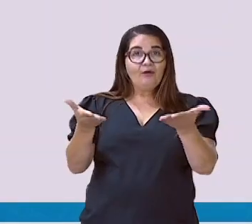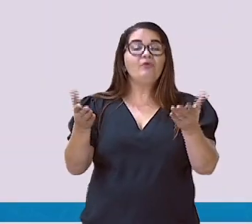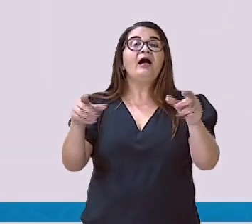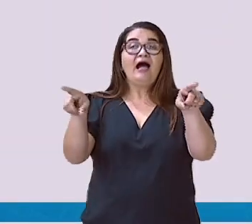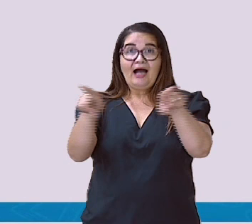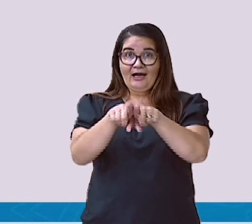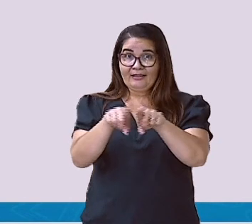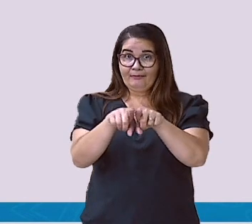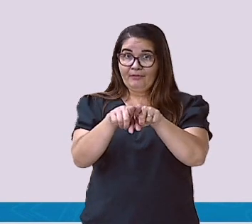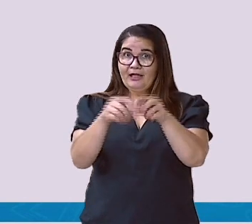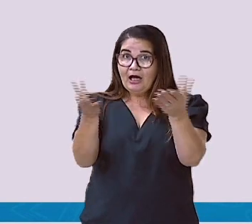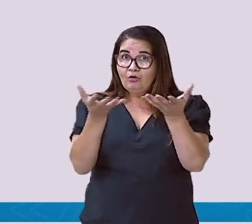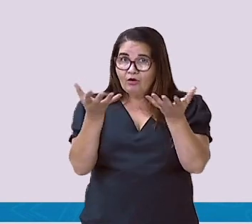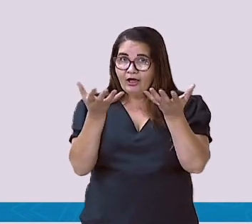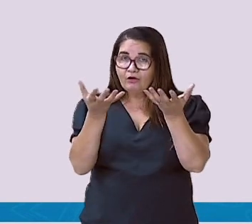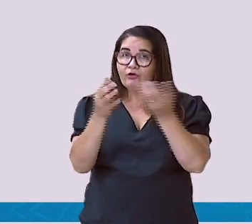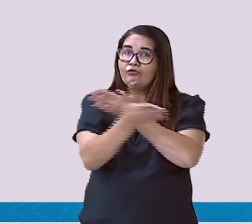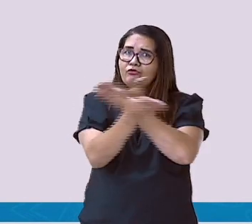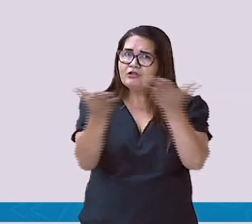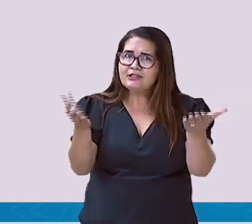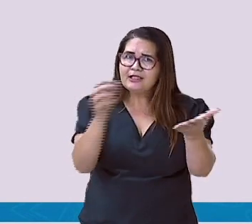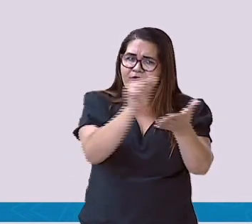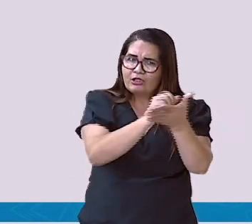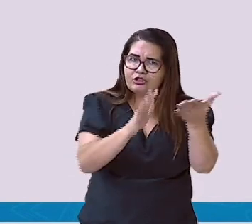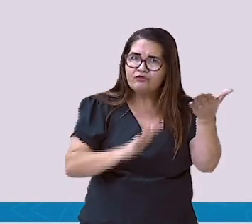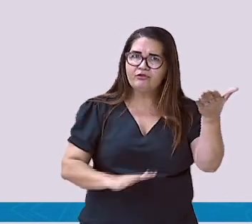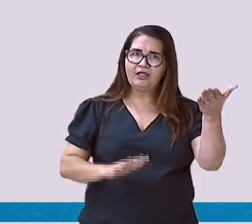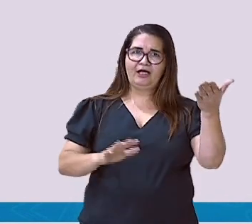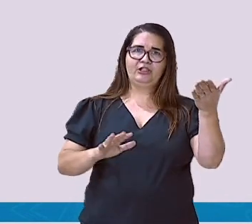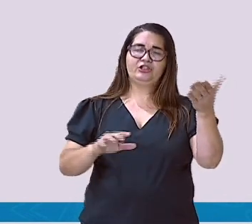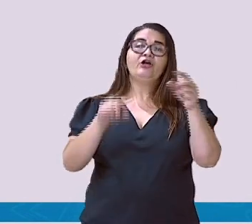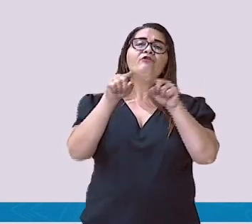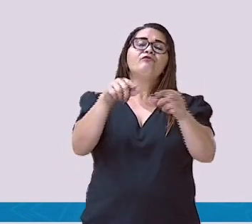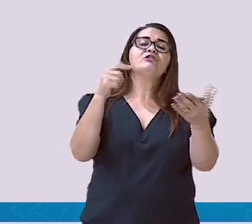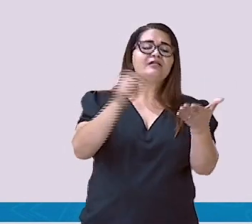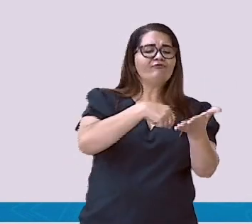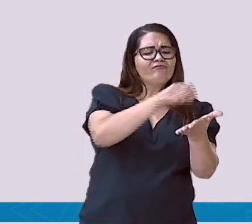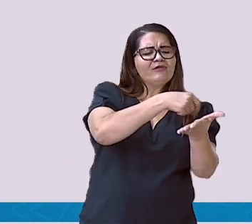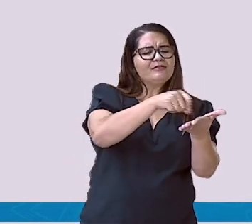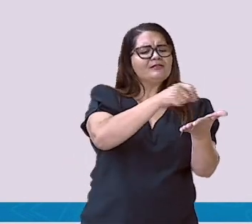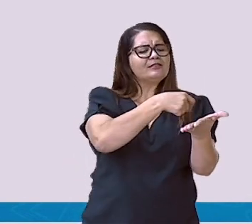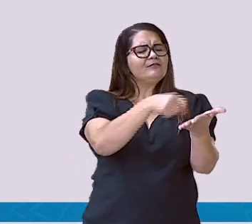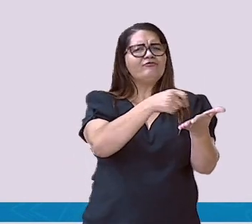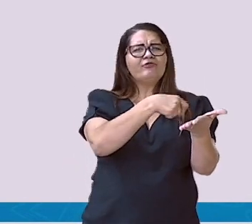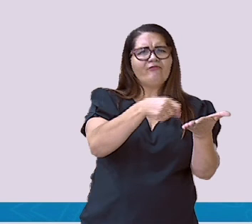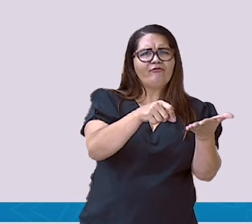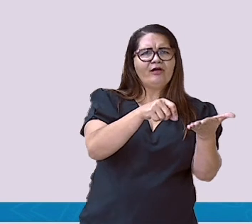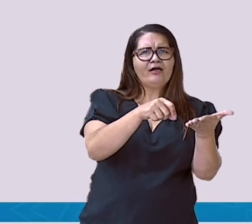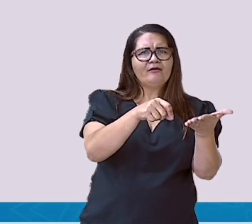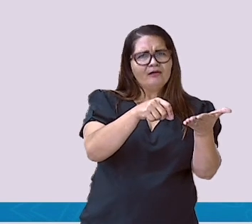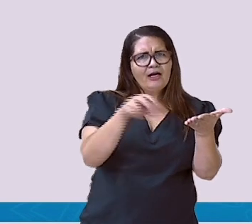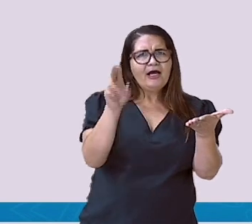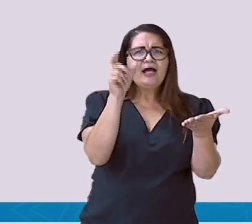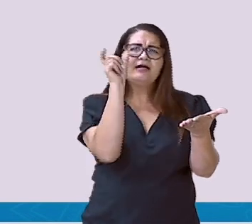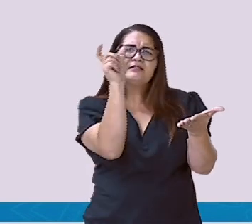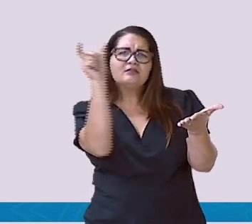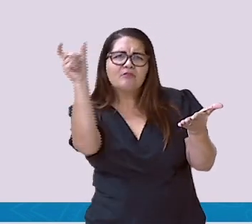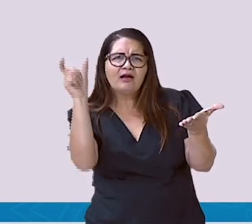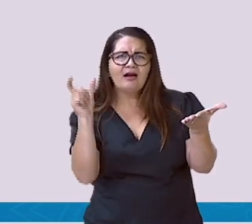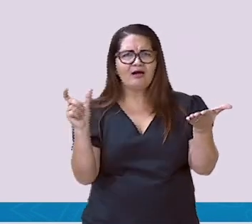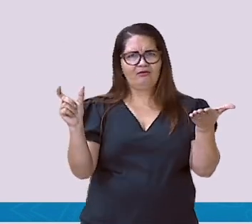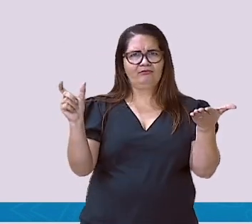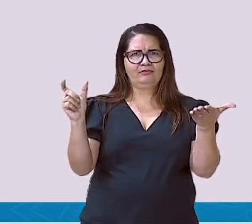caderno, escreva as palavras aranha, banana, chato, amolado.